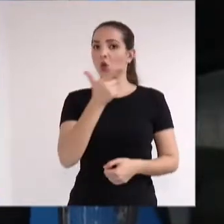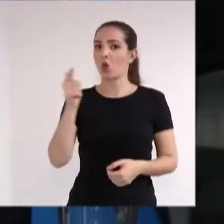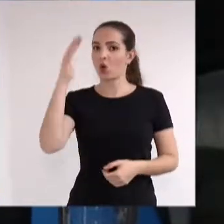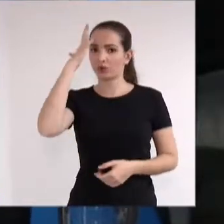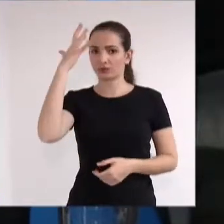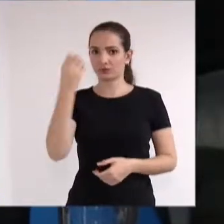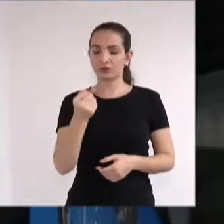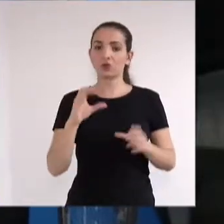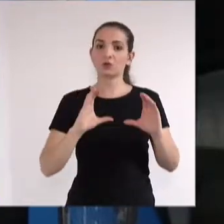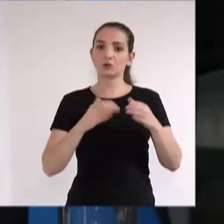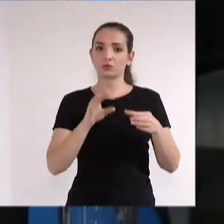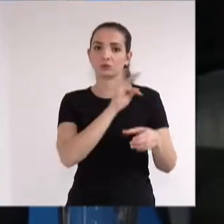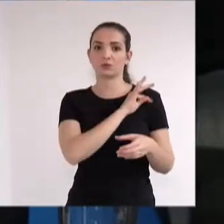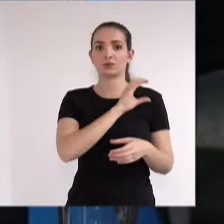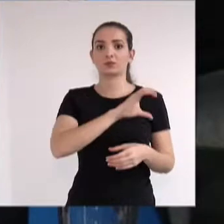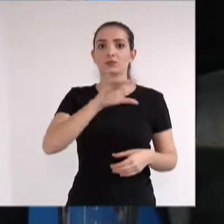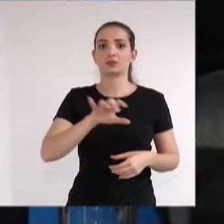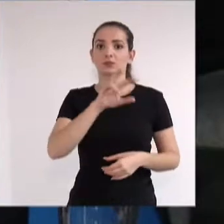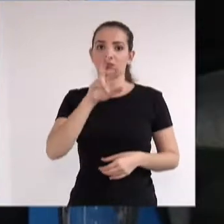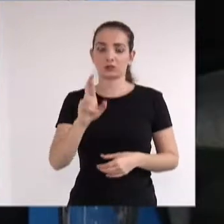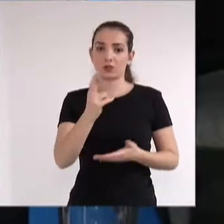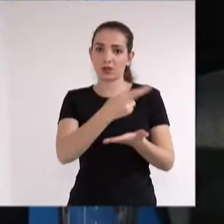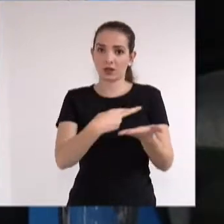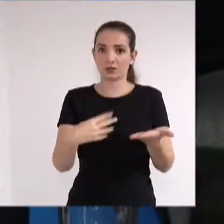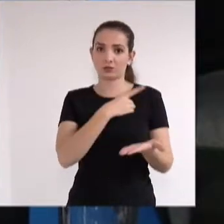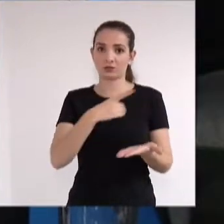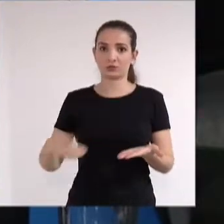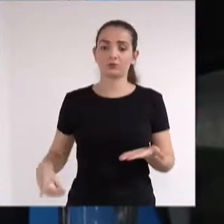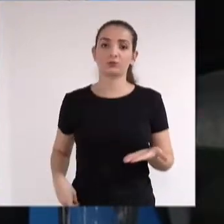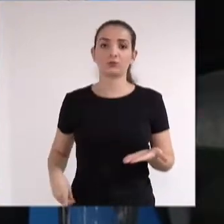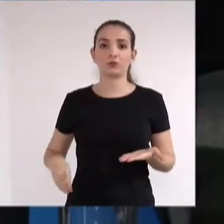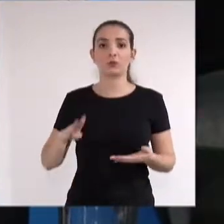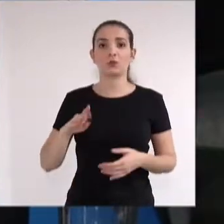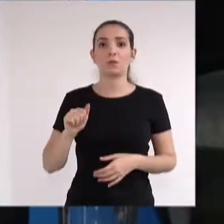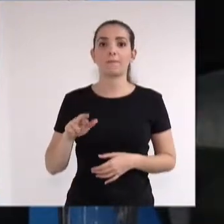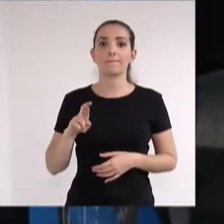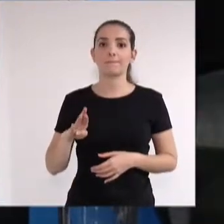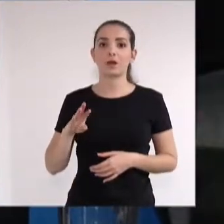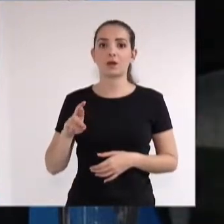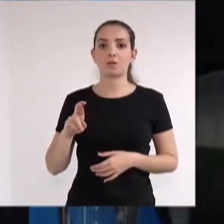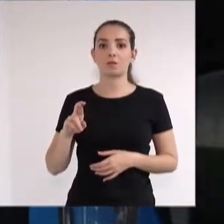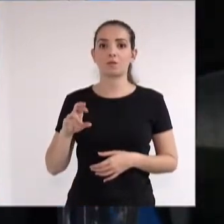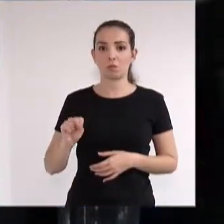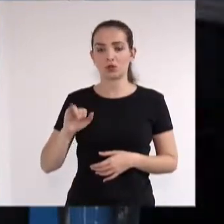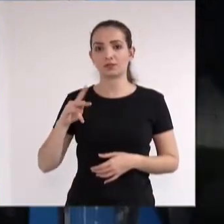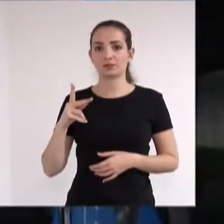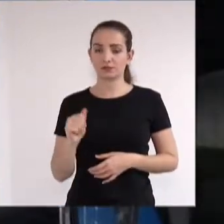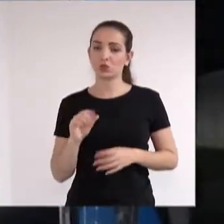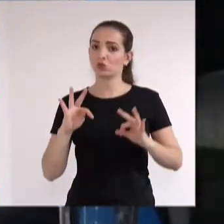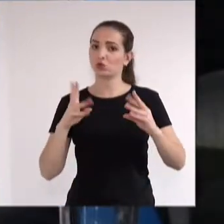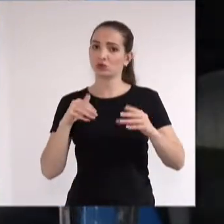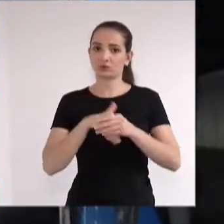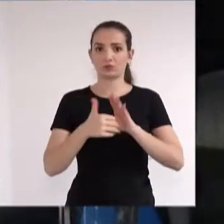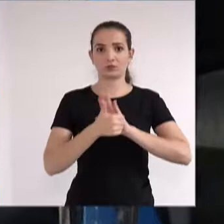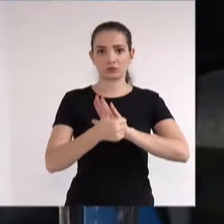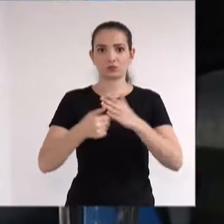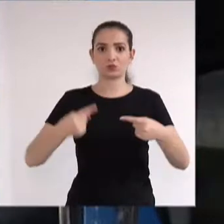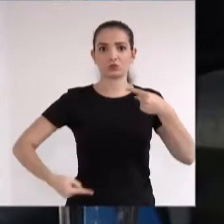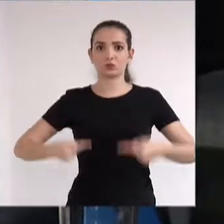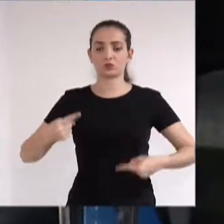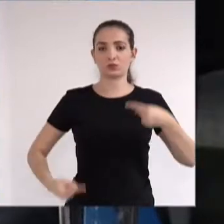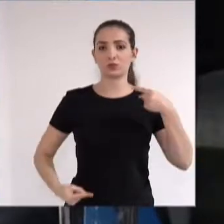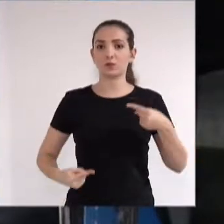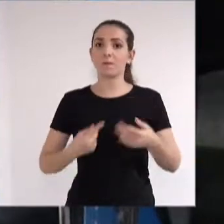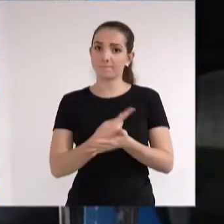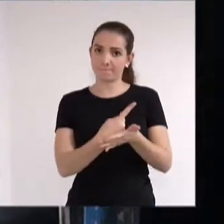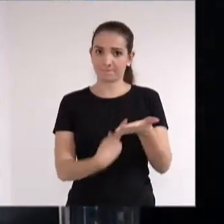A Comissão de Constituição, Justiça e Redação, tendo como relator o deputado Barbosinha, é favorável por unanimidade. Em discussão,